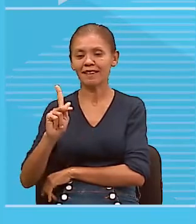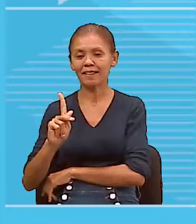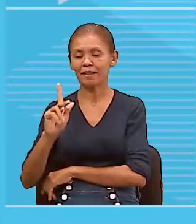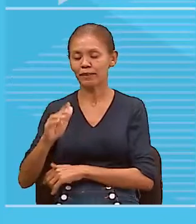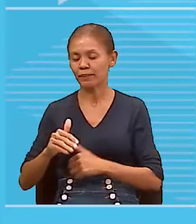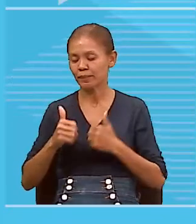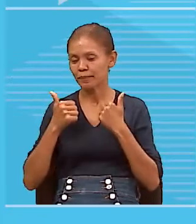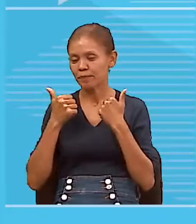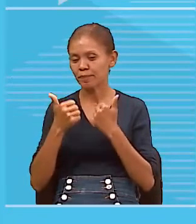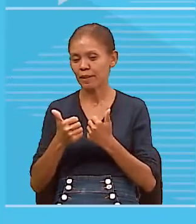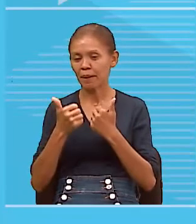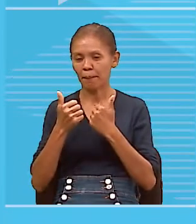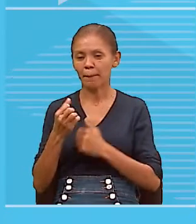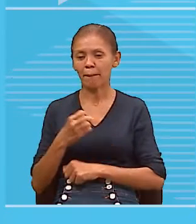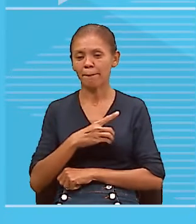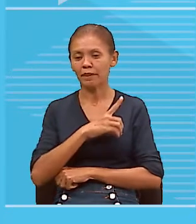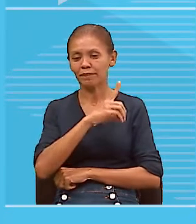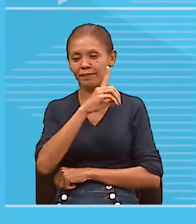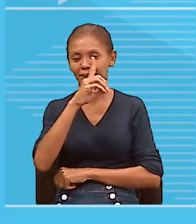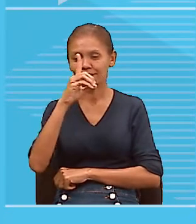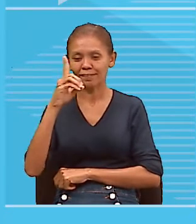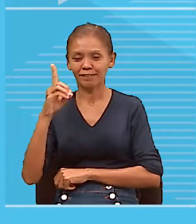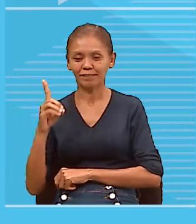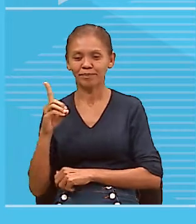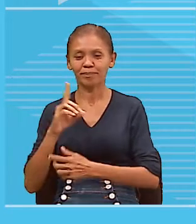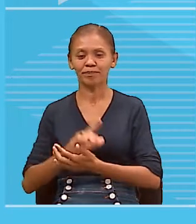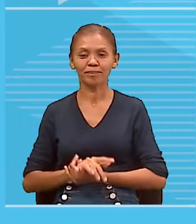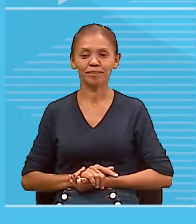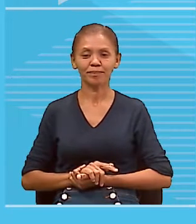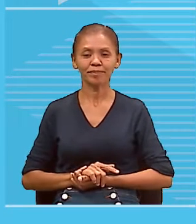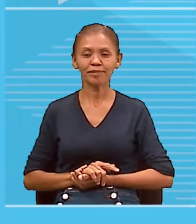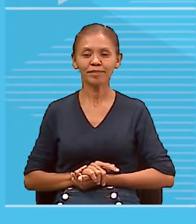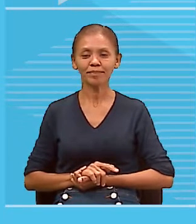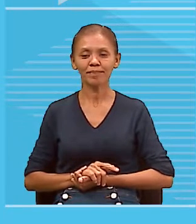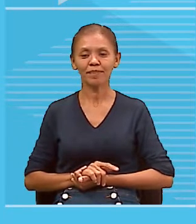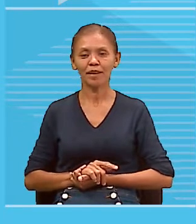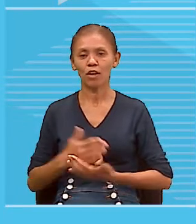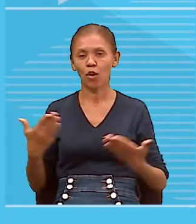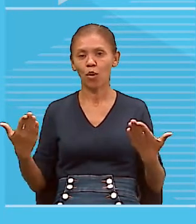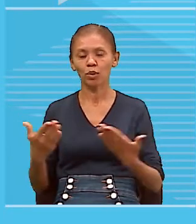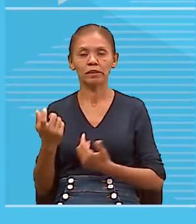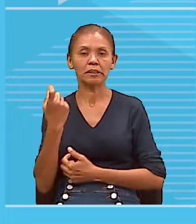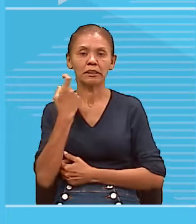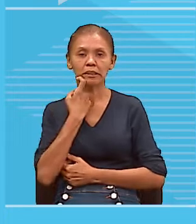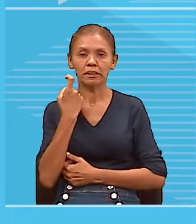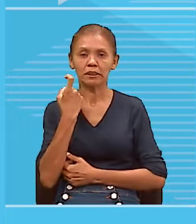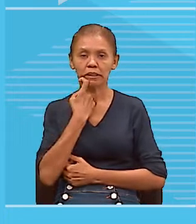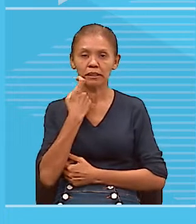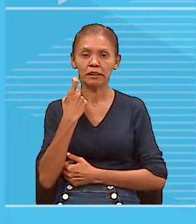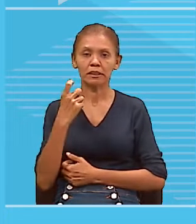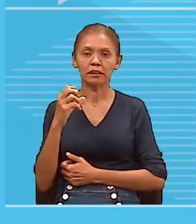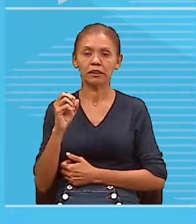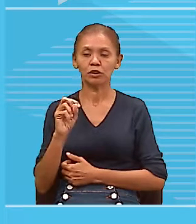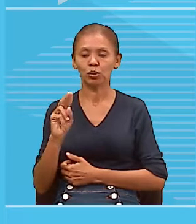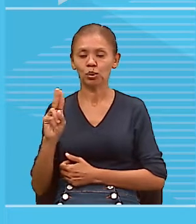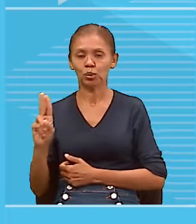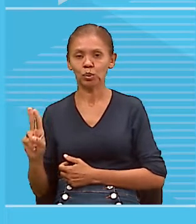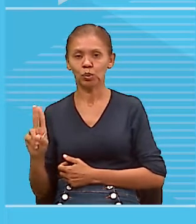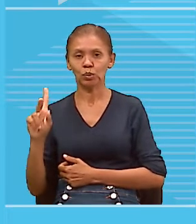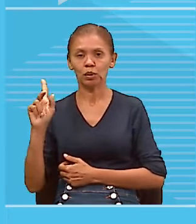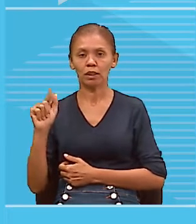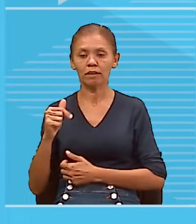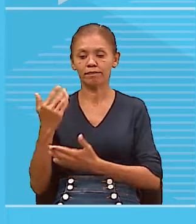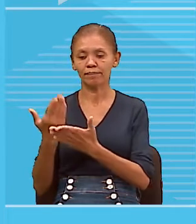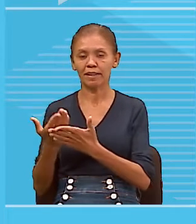Adriana bom dia minha linda olha gente Nossa estou hoje vai ser com aula de